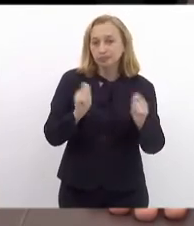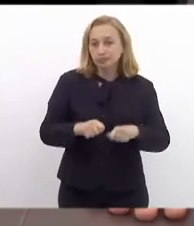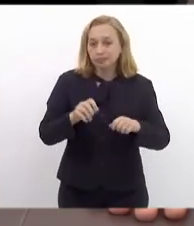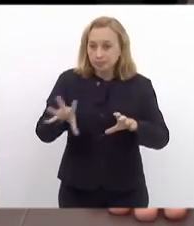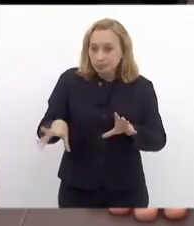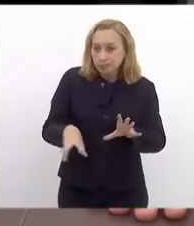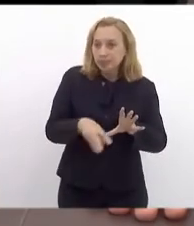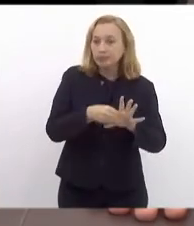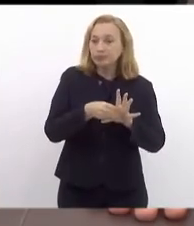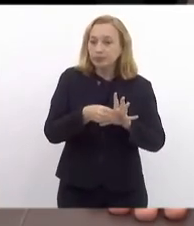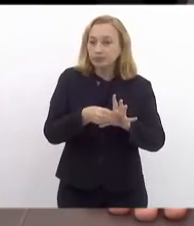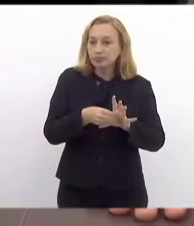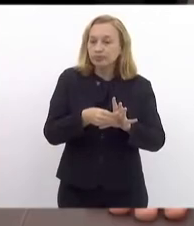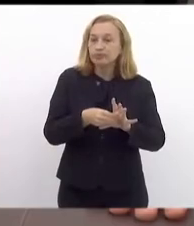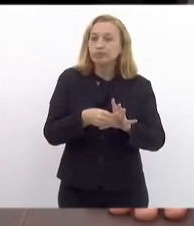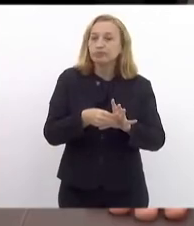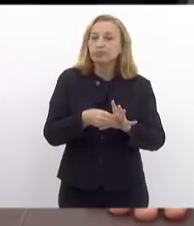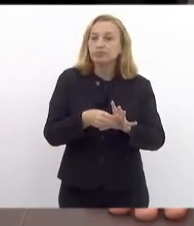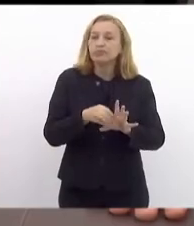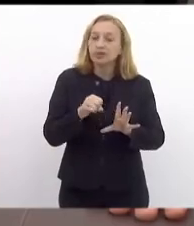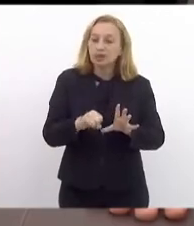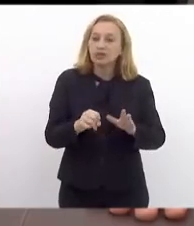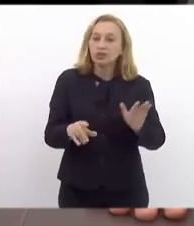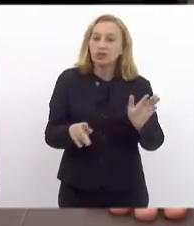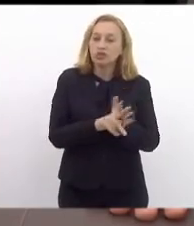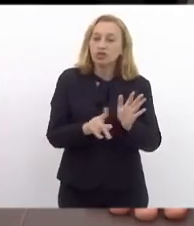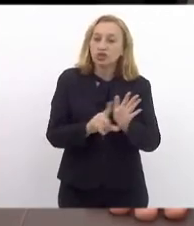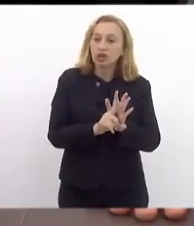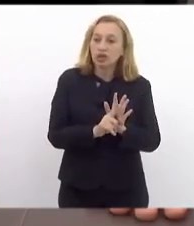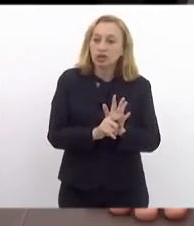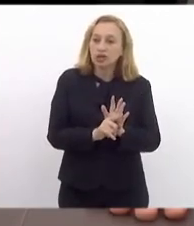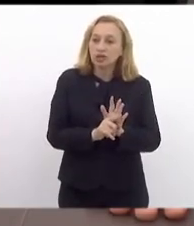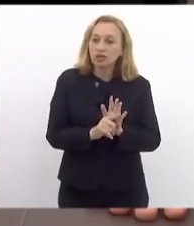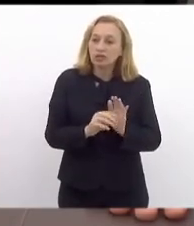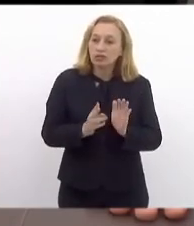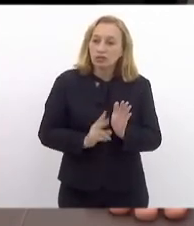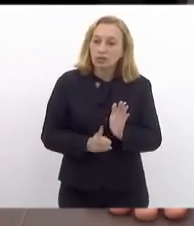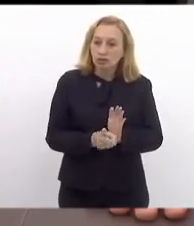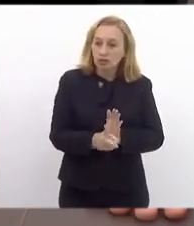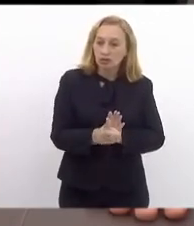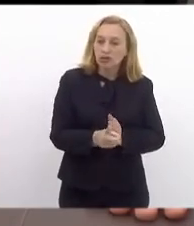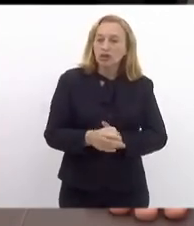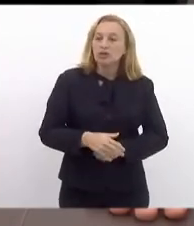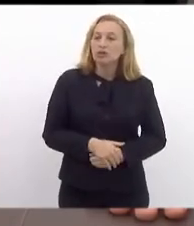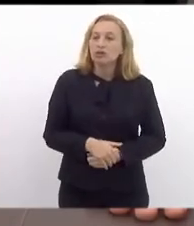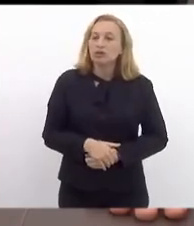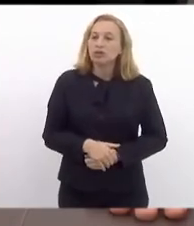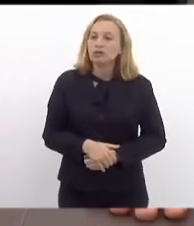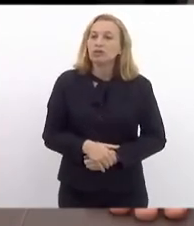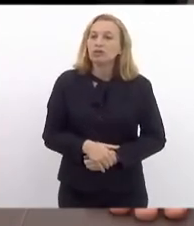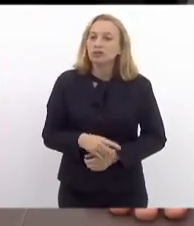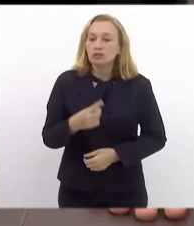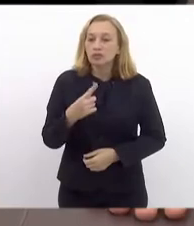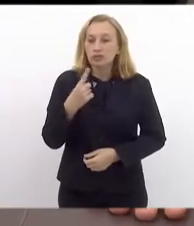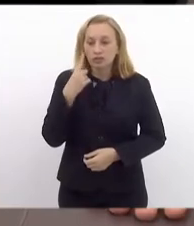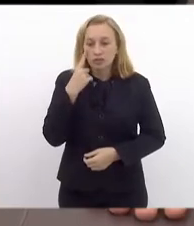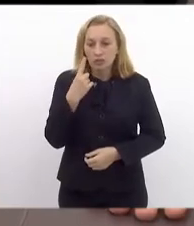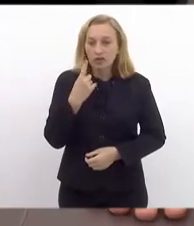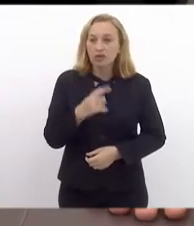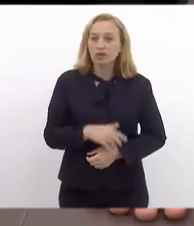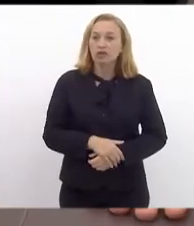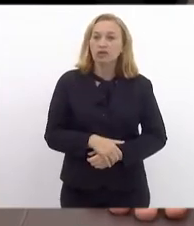emendarmos o e vamos se o projeto de lei então fosse adiante que a gente tentasse um